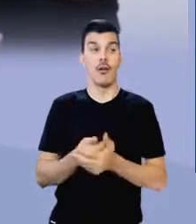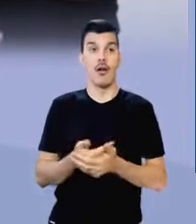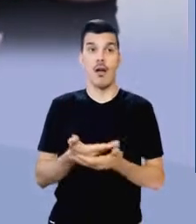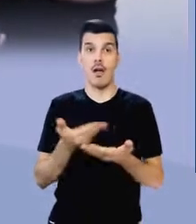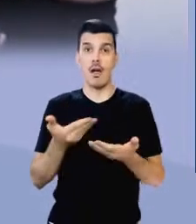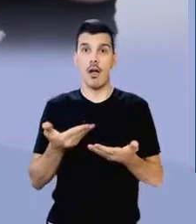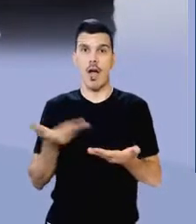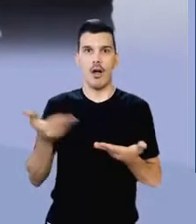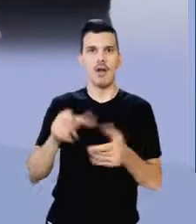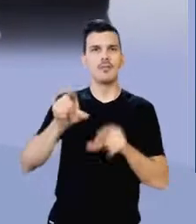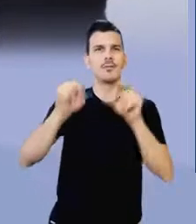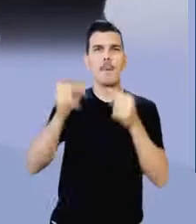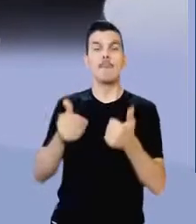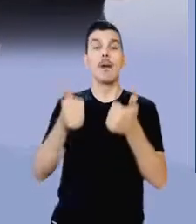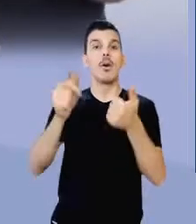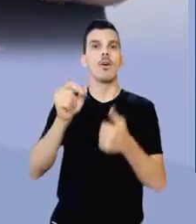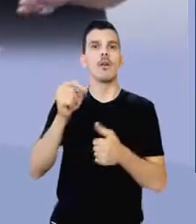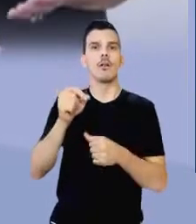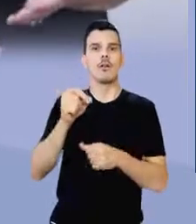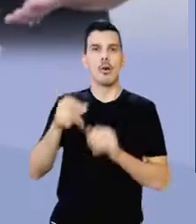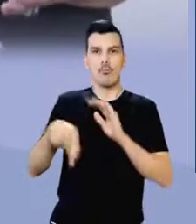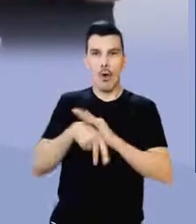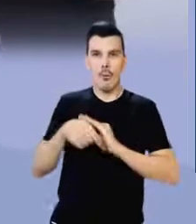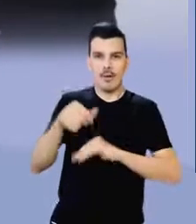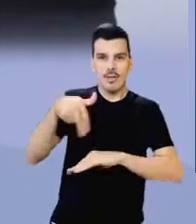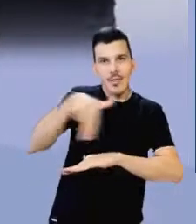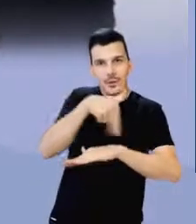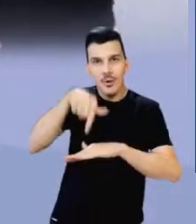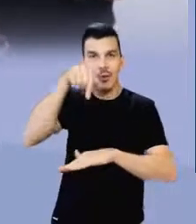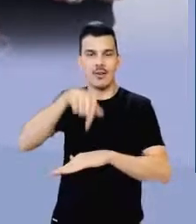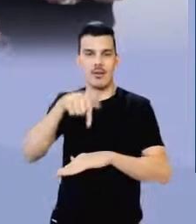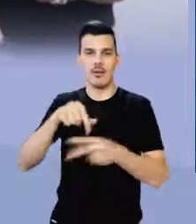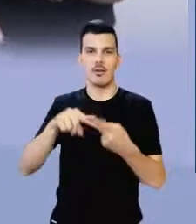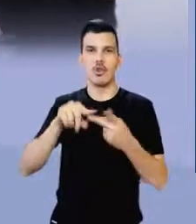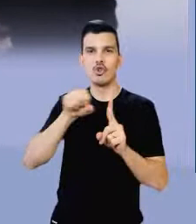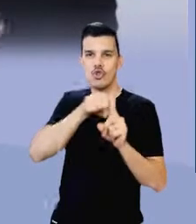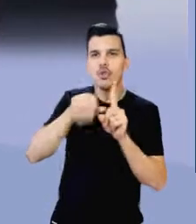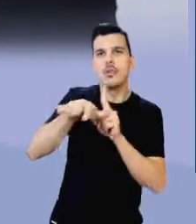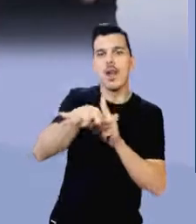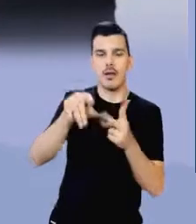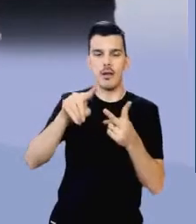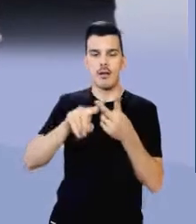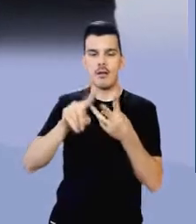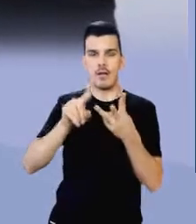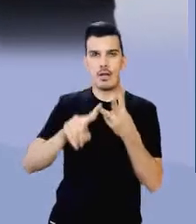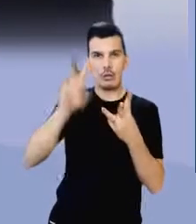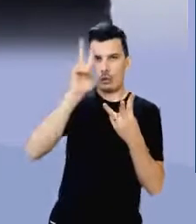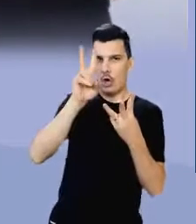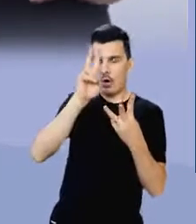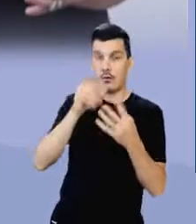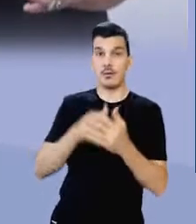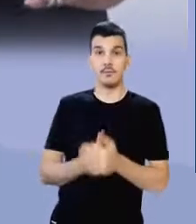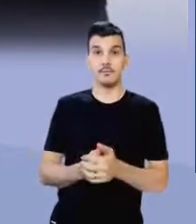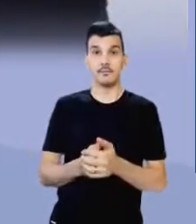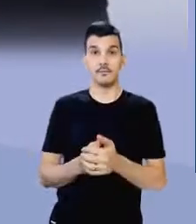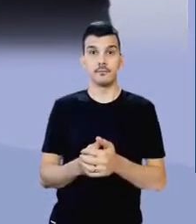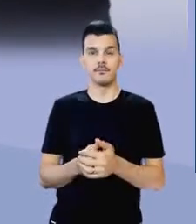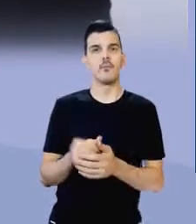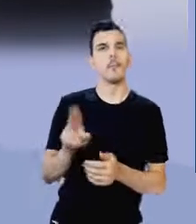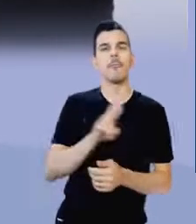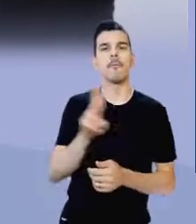preferidos da geração de 30 eram temas nacionais, temas sociais, históricos. Foram chamados